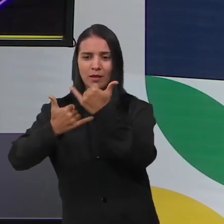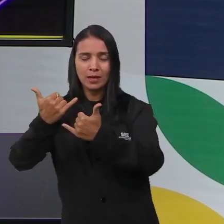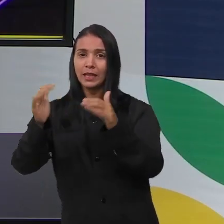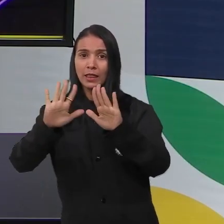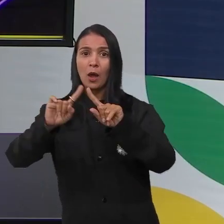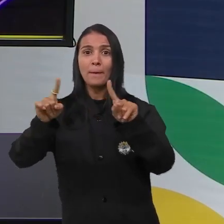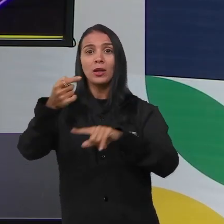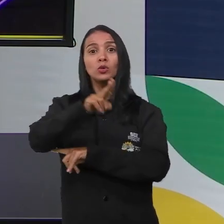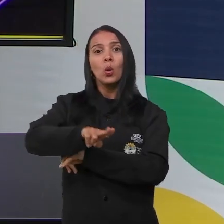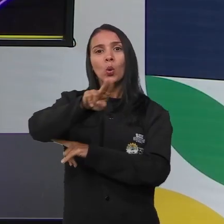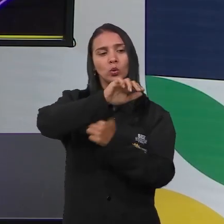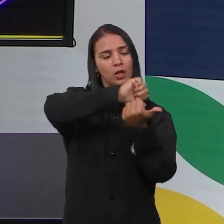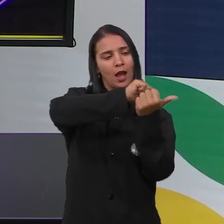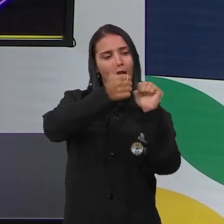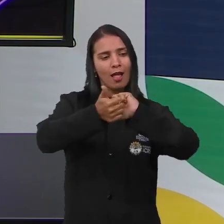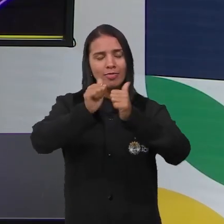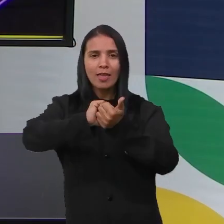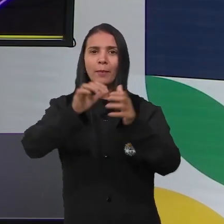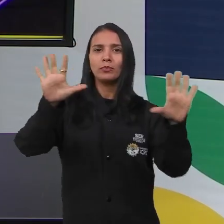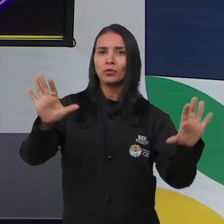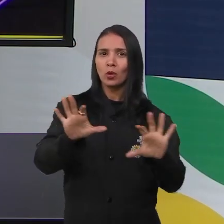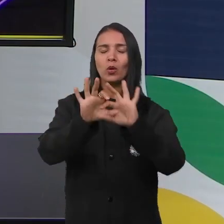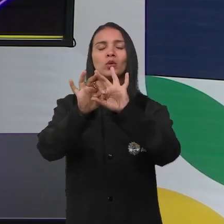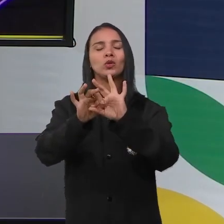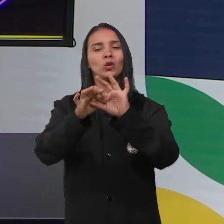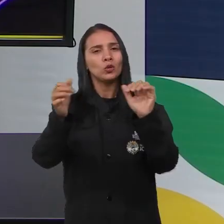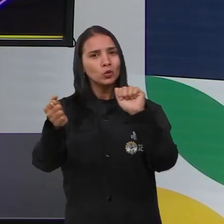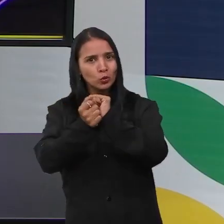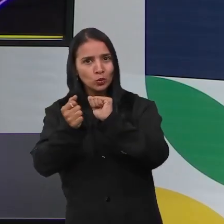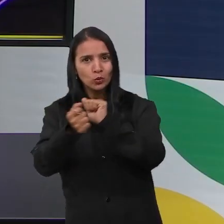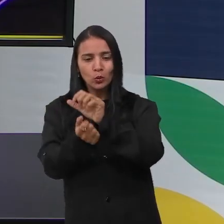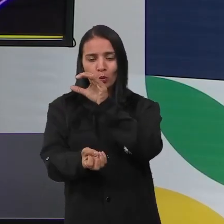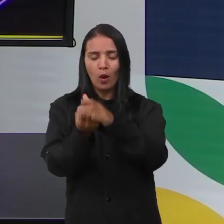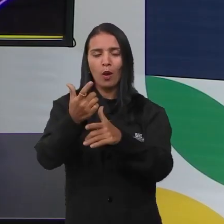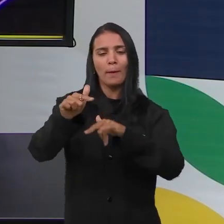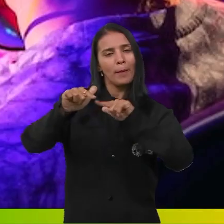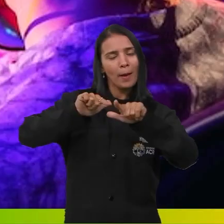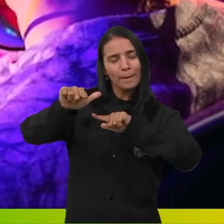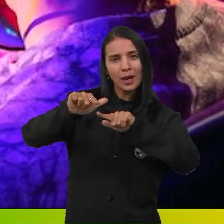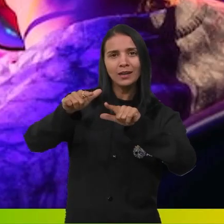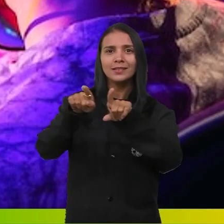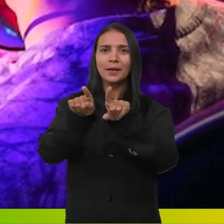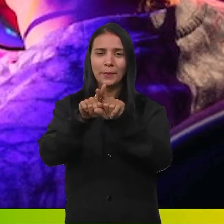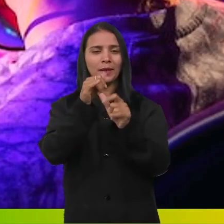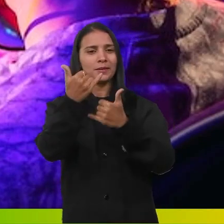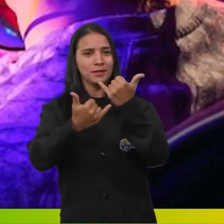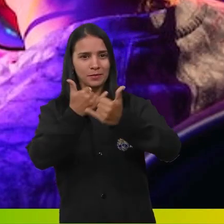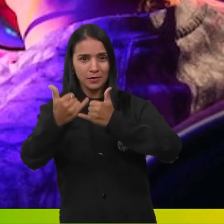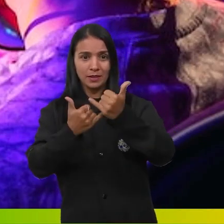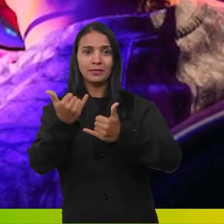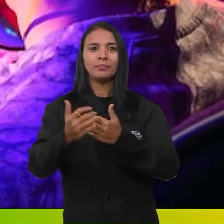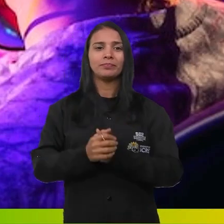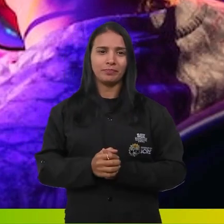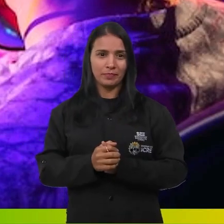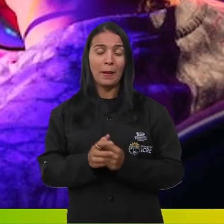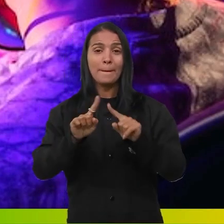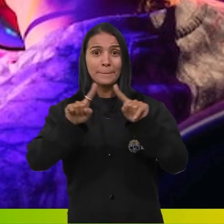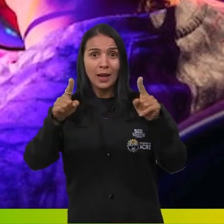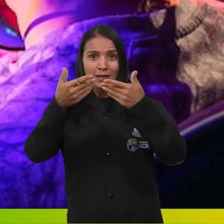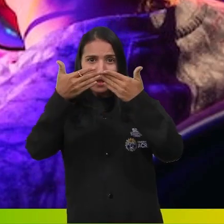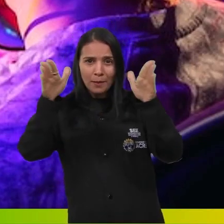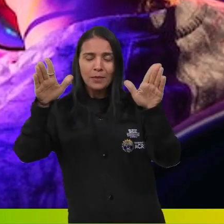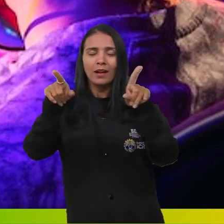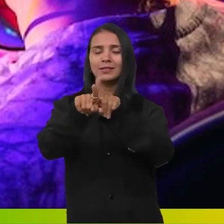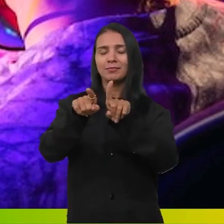instrumento de criação para a produção de games. É basicamente isso. Então, é um formato diferente, ampliando a